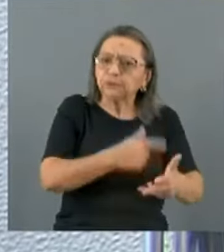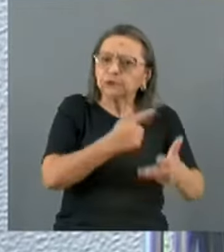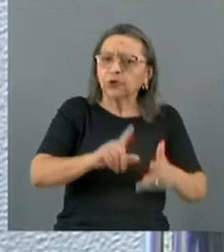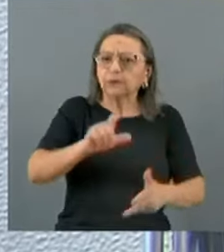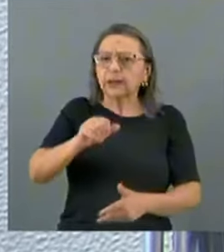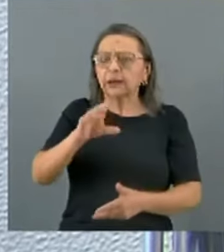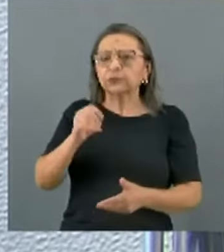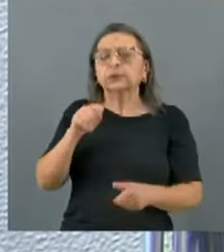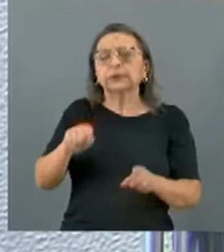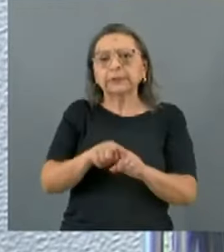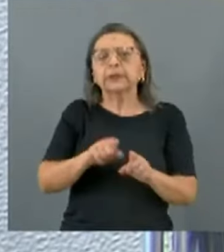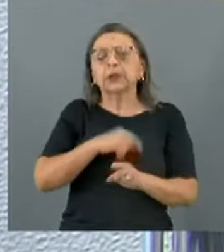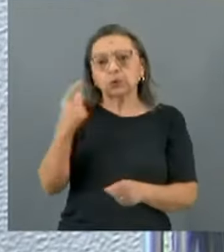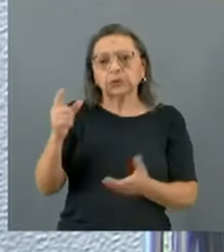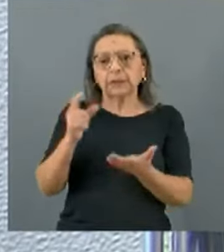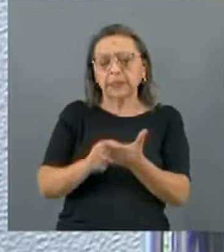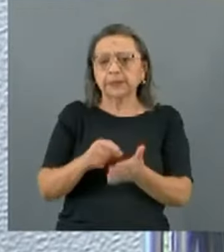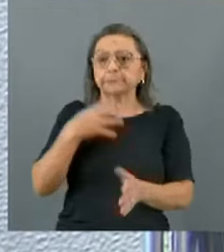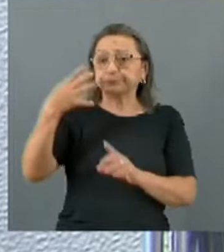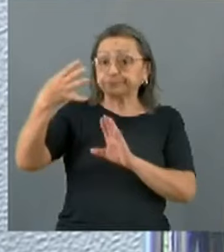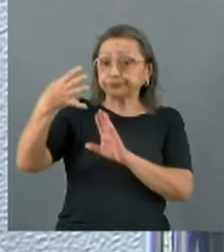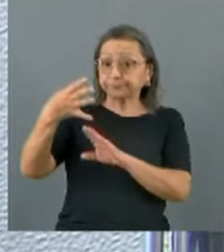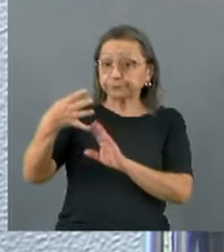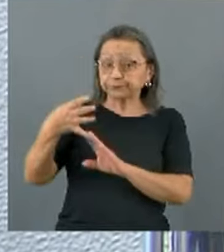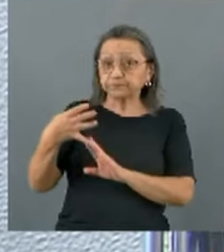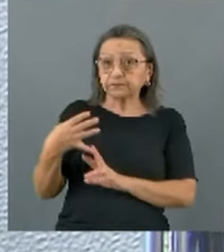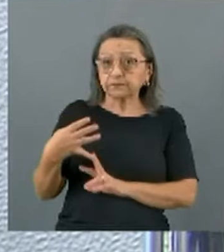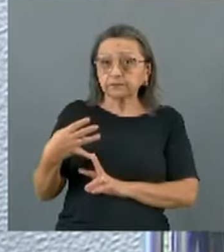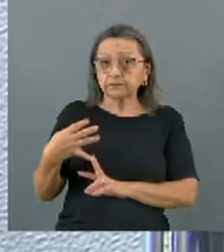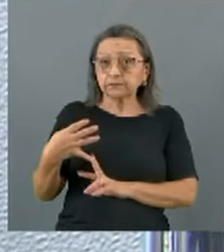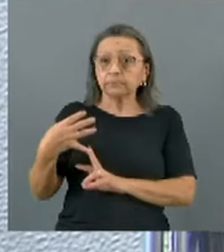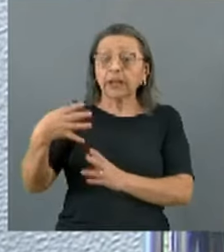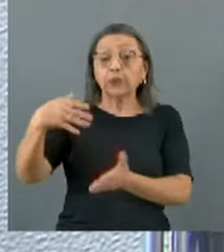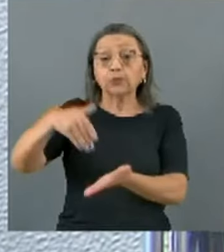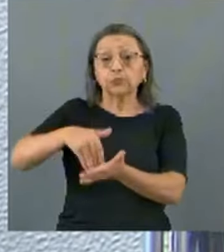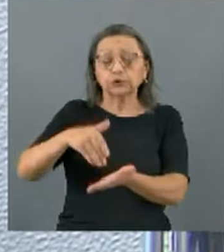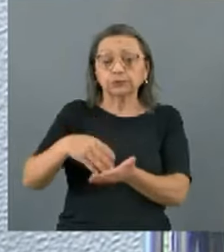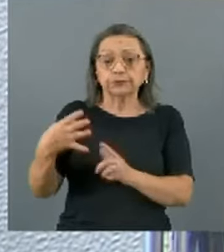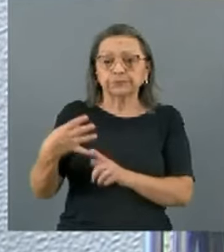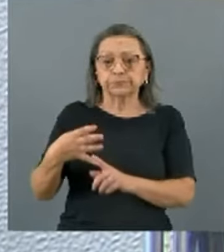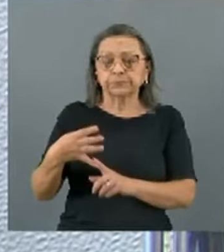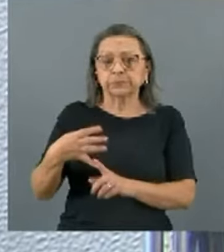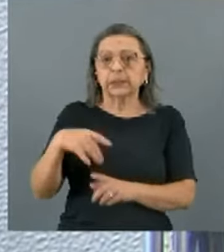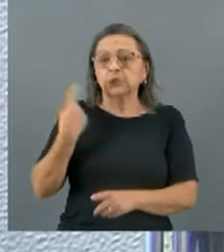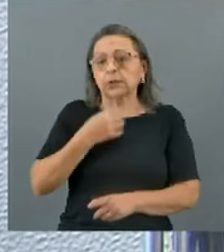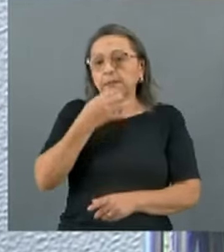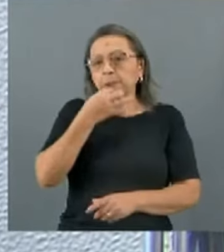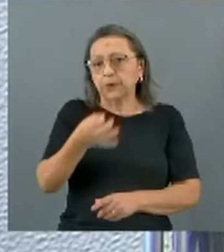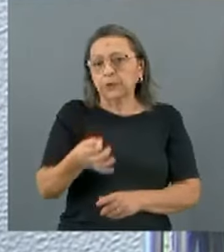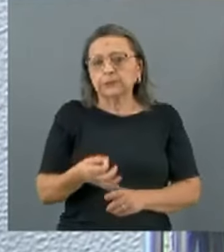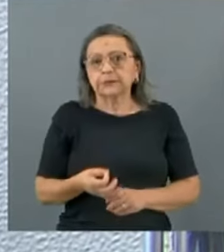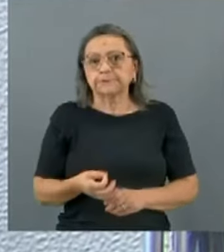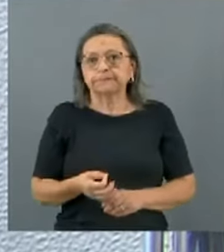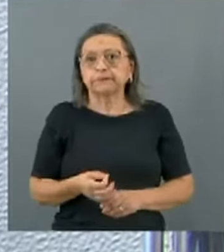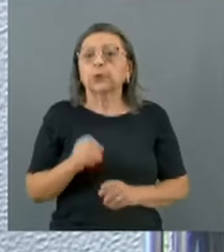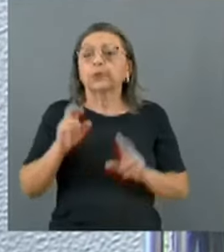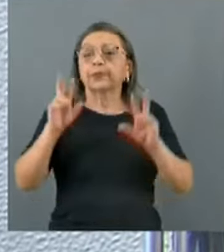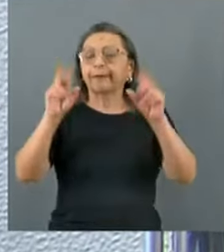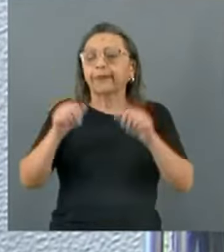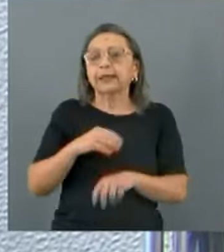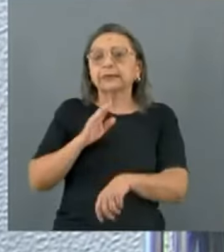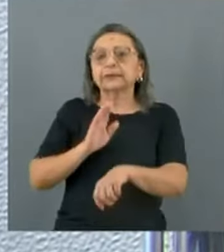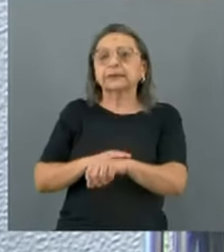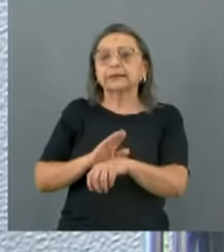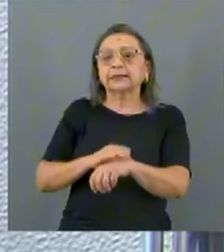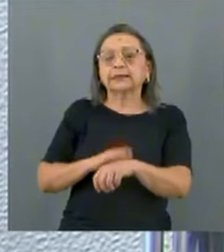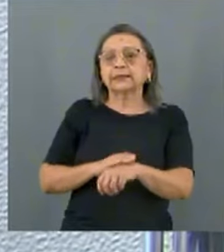também emendas nesse sentido. E o último item, o item número 4 das nossas propostas, pode passar, por favor, é a questão do tempo em que a